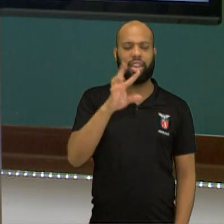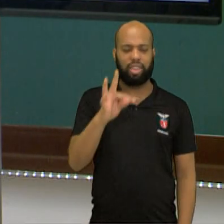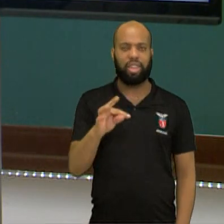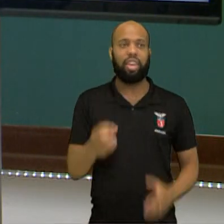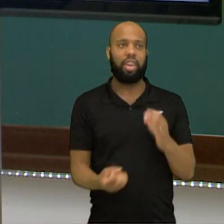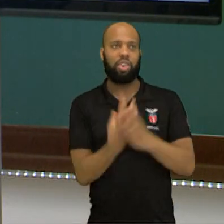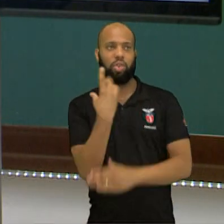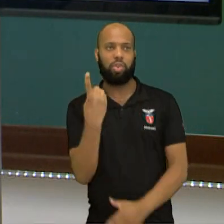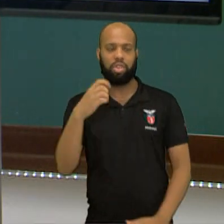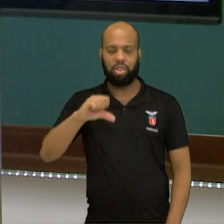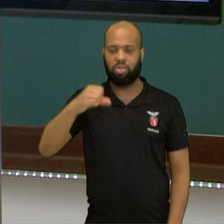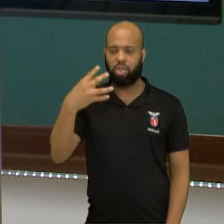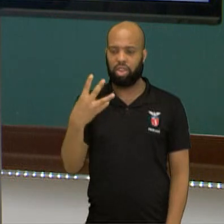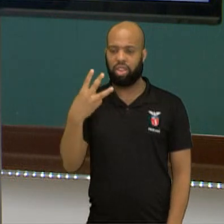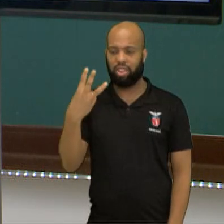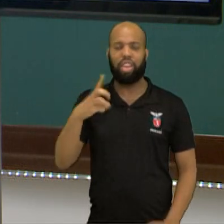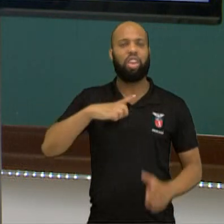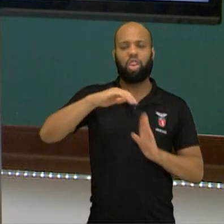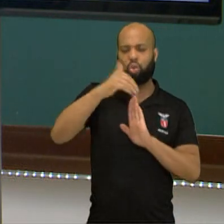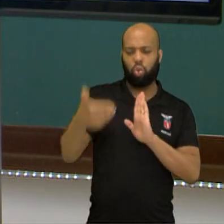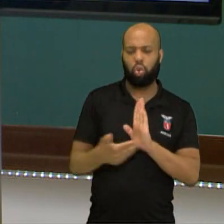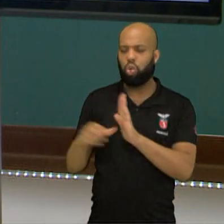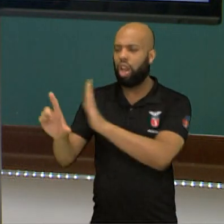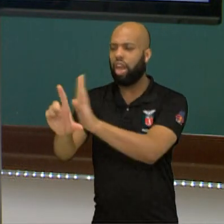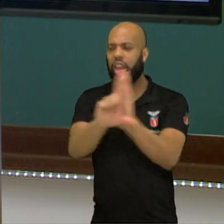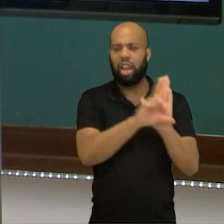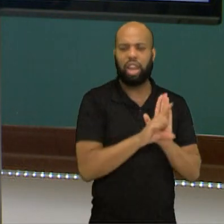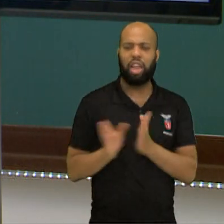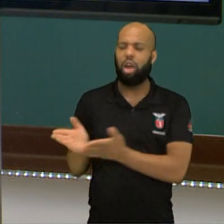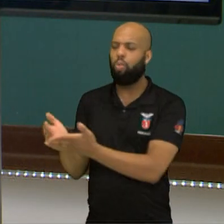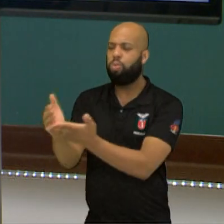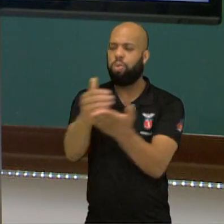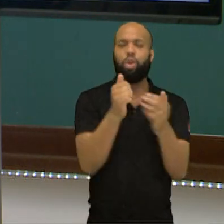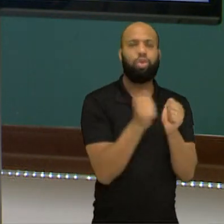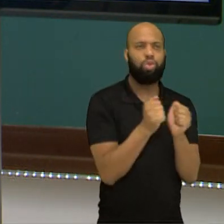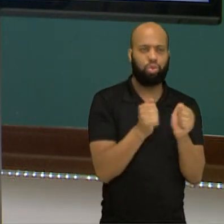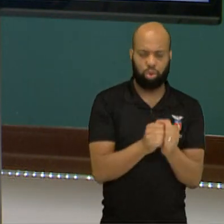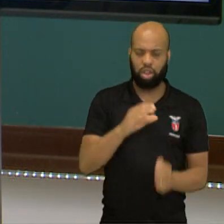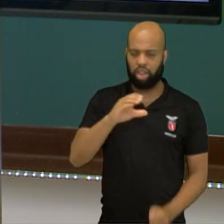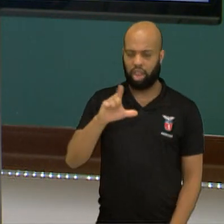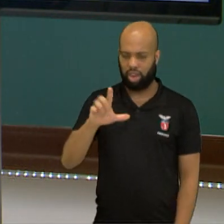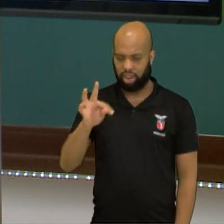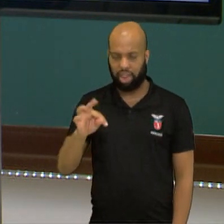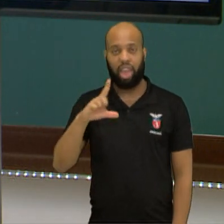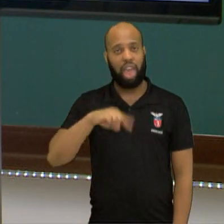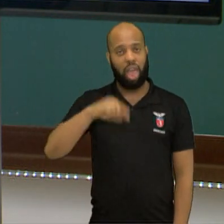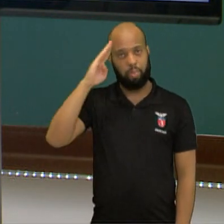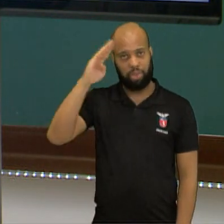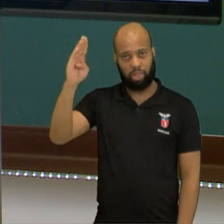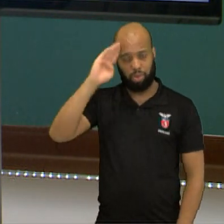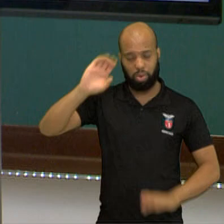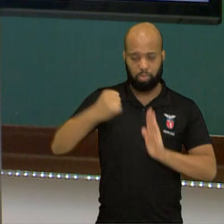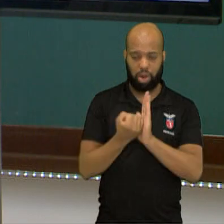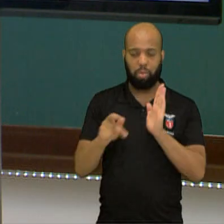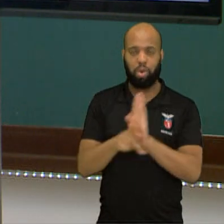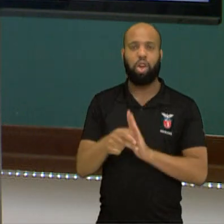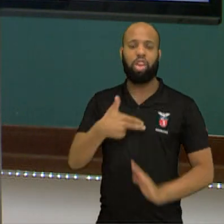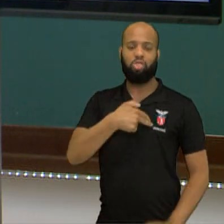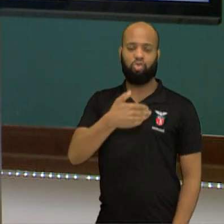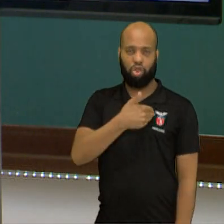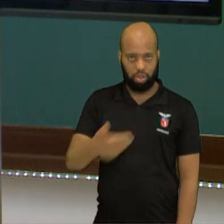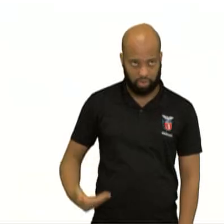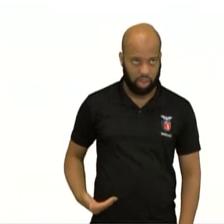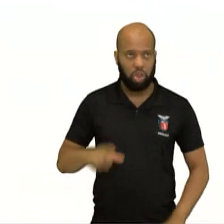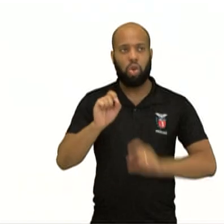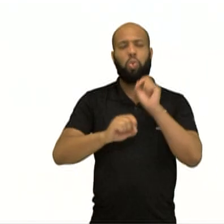em 43, reunia toda a legislação trabalhista do país e foi uma das principais marcas do governo getulista.